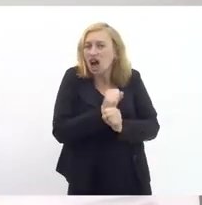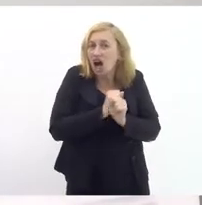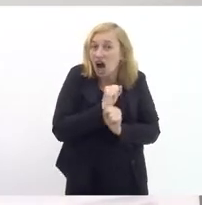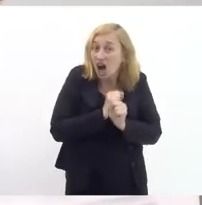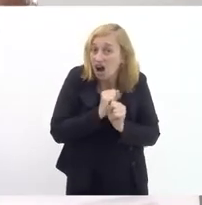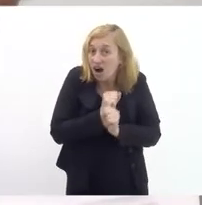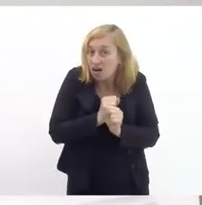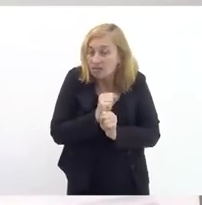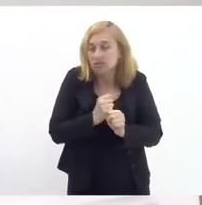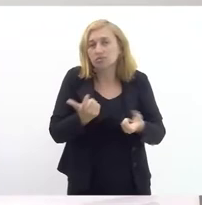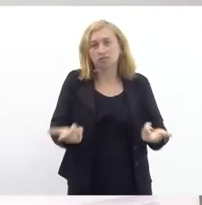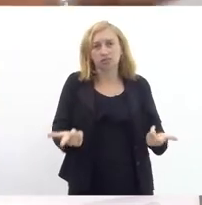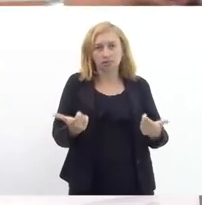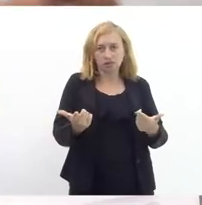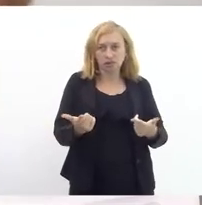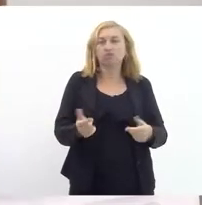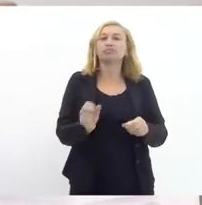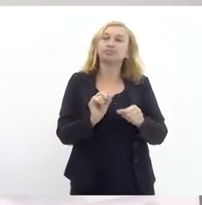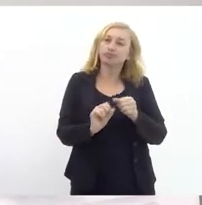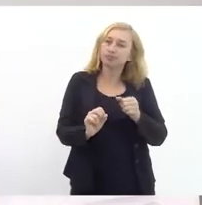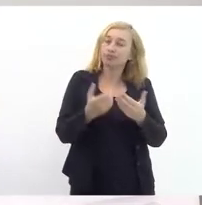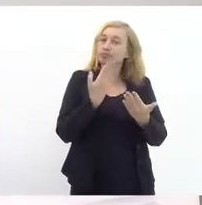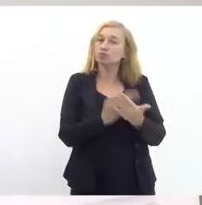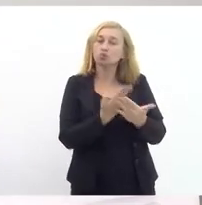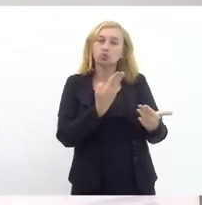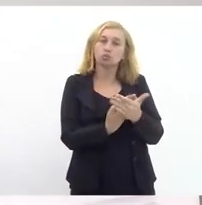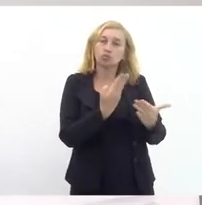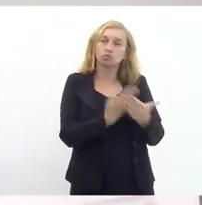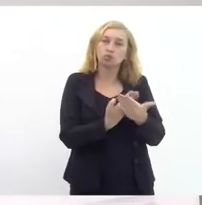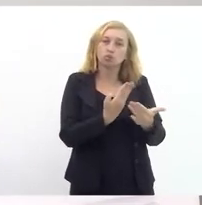e anos e anos que está se fazendo